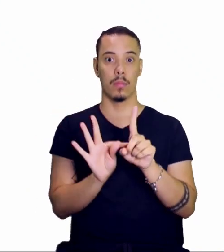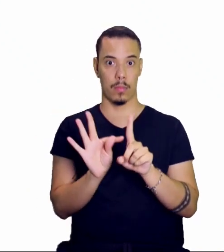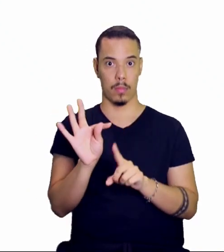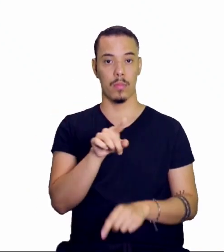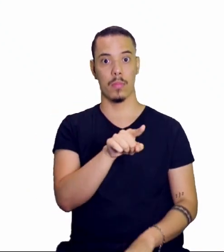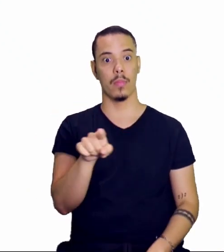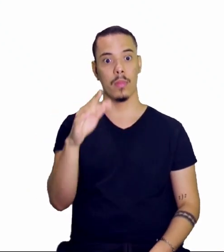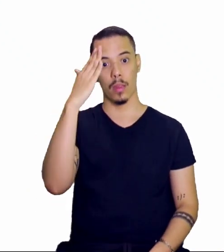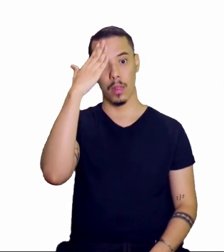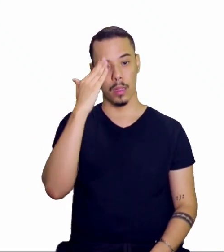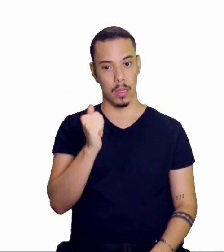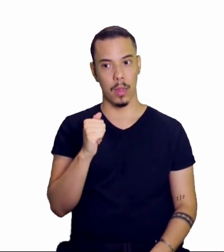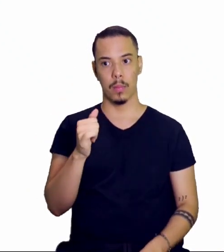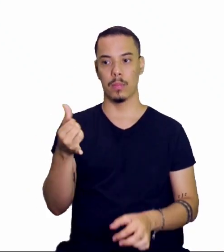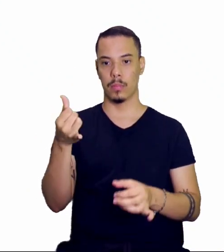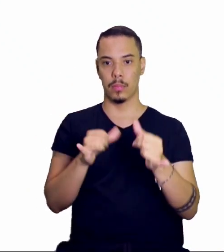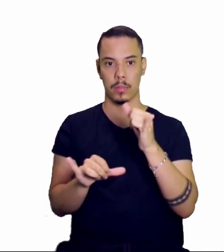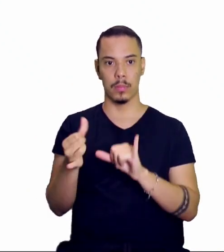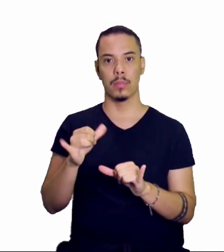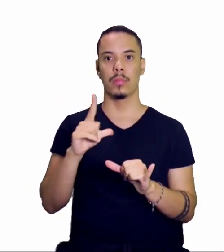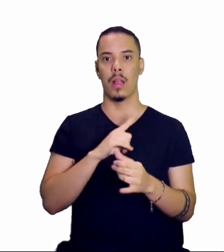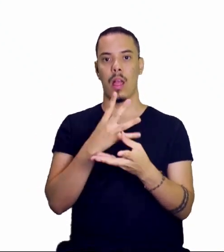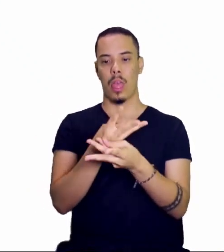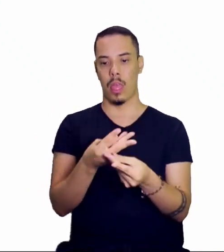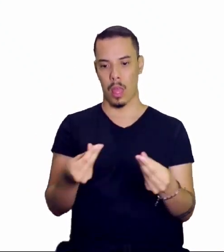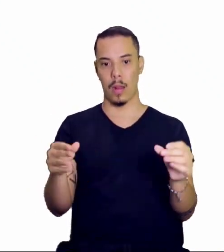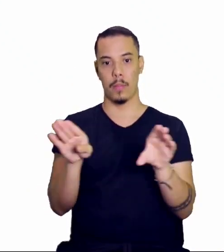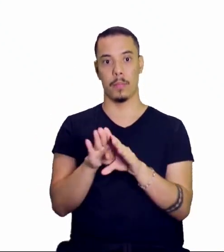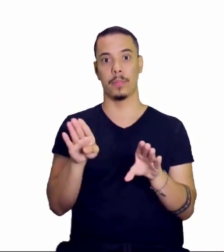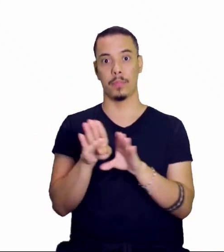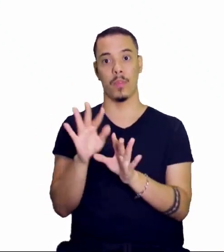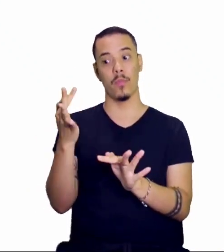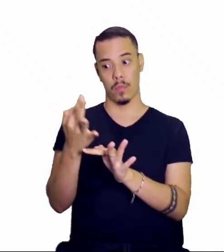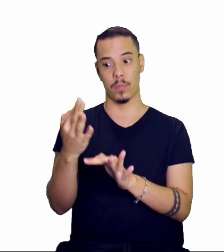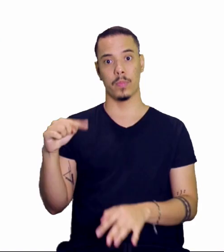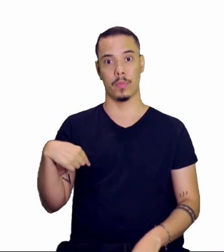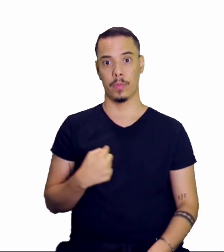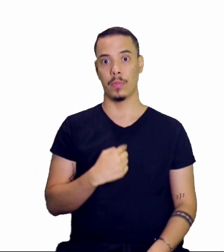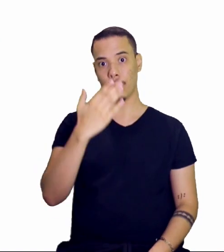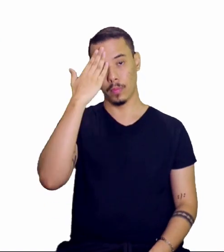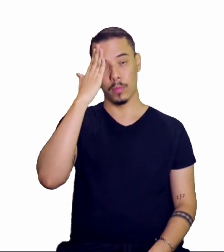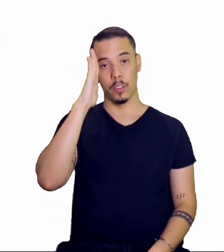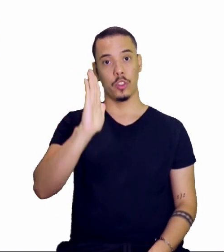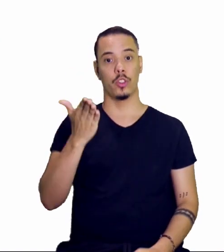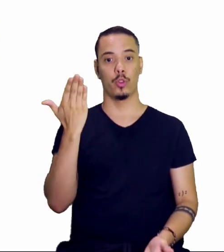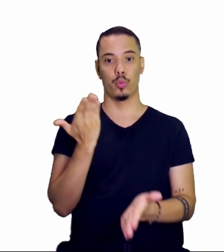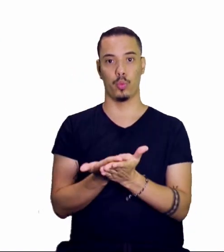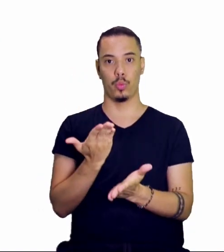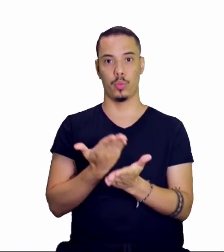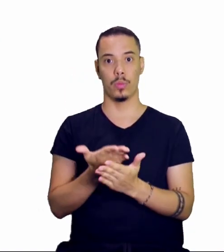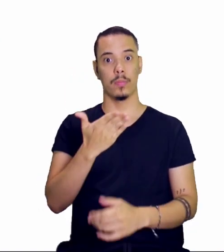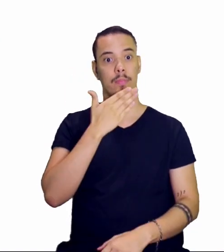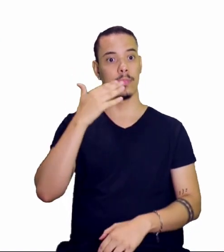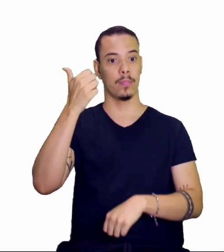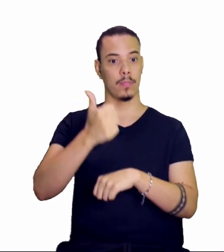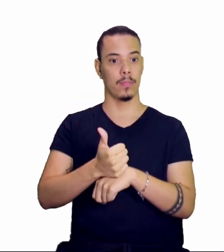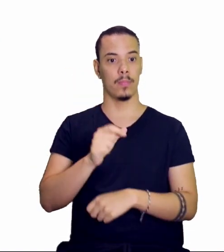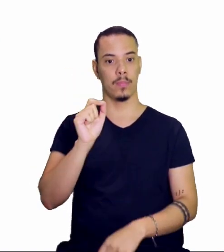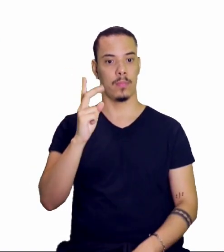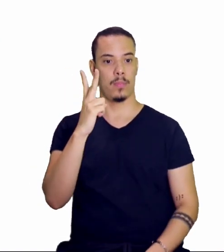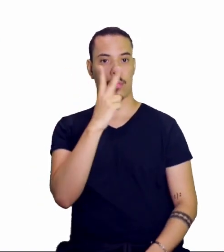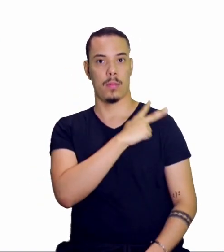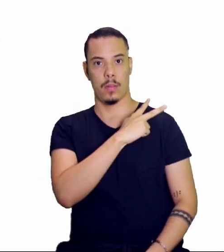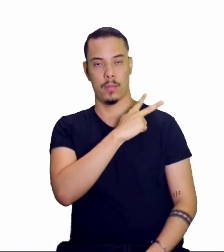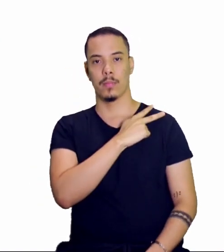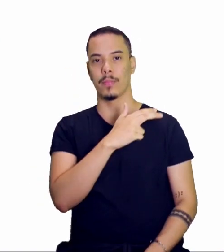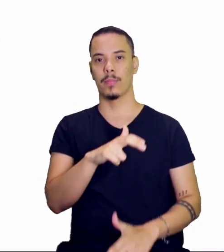sabe que na química a gente entende bem que dilata o corpo, na física também, né? Nós estudamos dilatação dos corpos, vamos estudar melhor. Tem que tomar cuidado, tem que